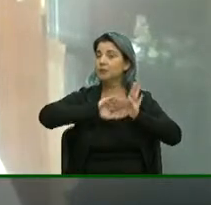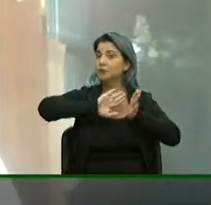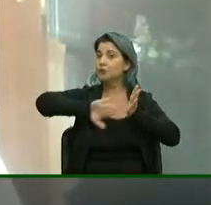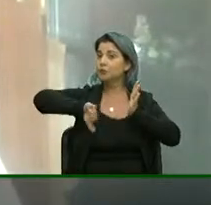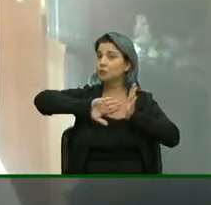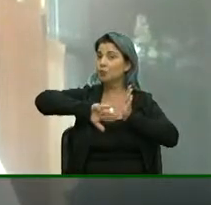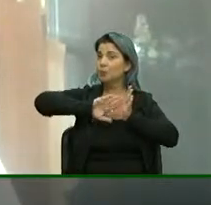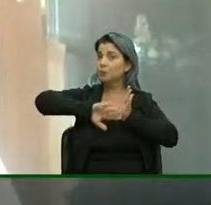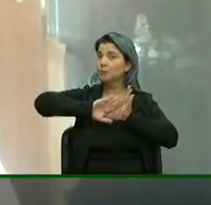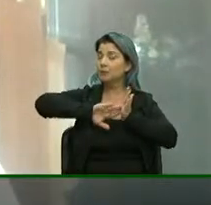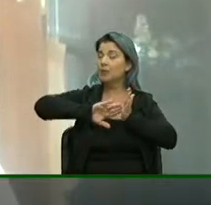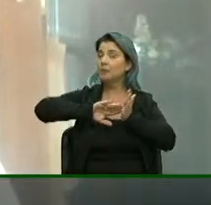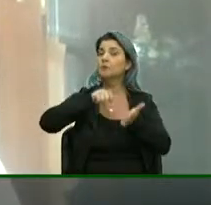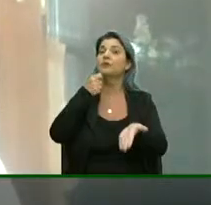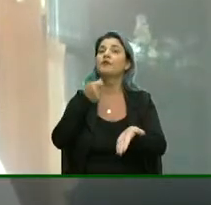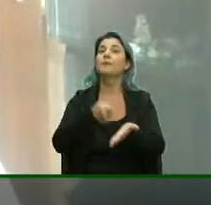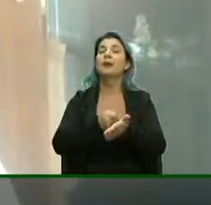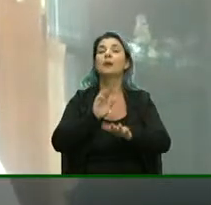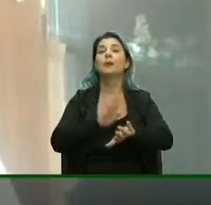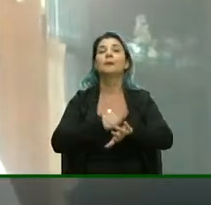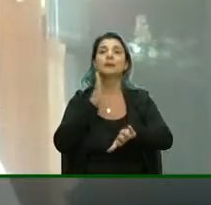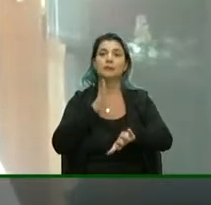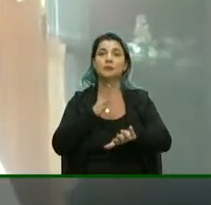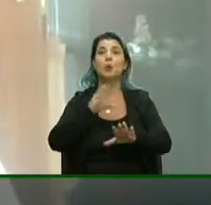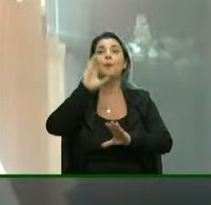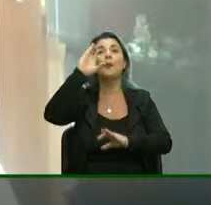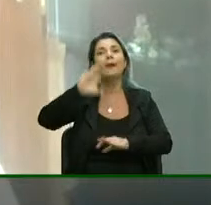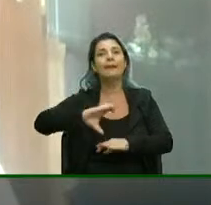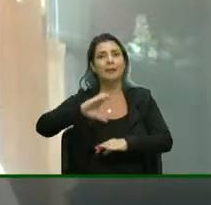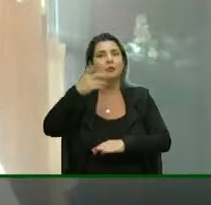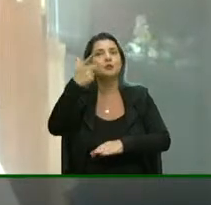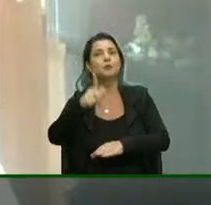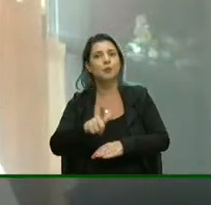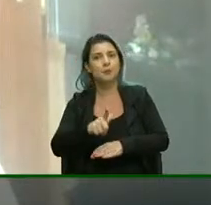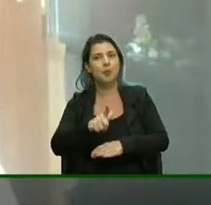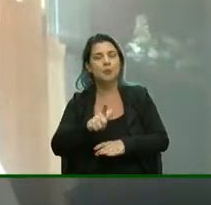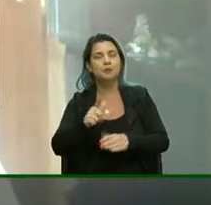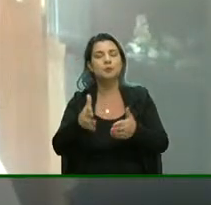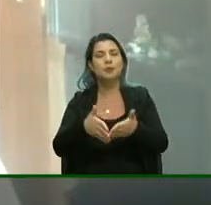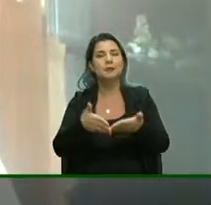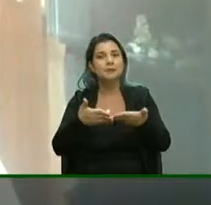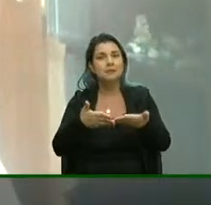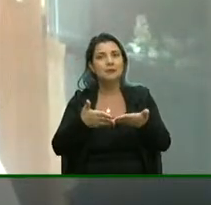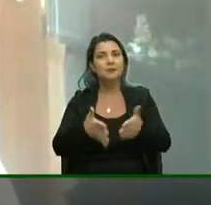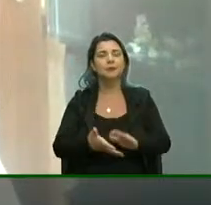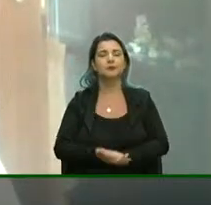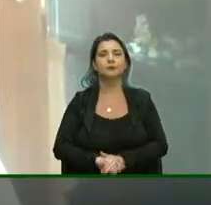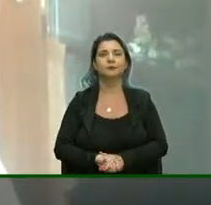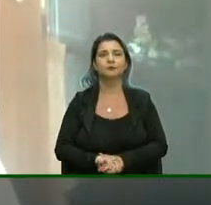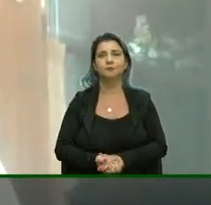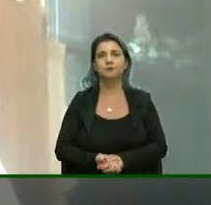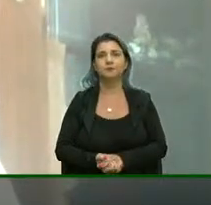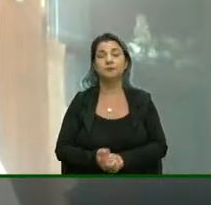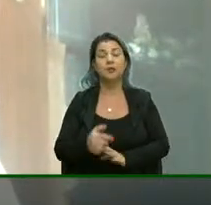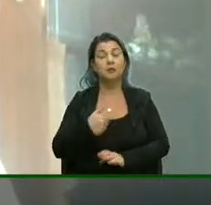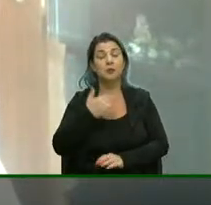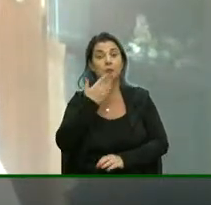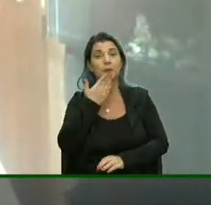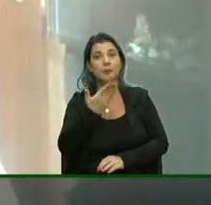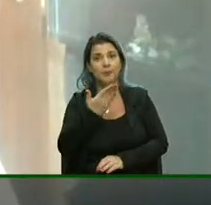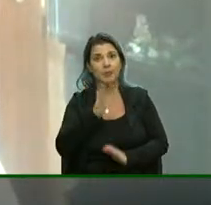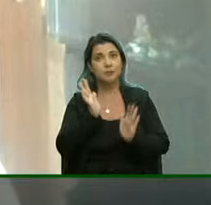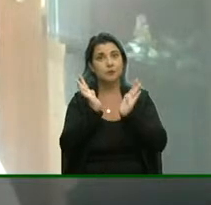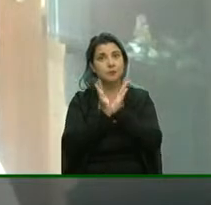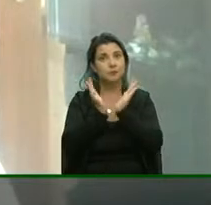descontamos o que foi pago a mais, dando como crédito para o próximo período de licenciamento. Então, eu solicito aos